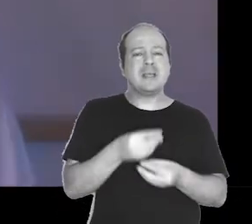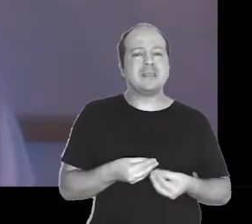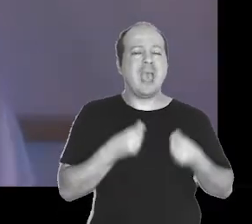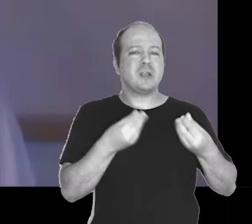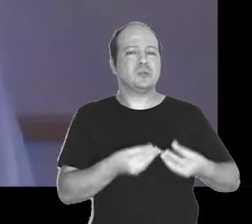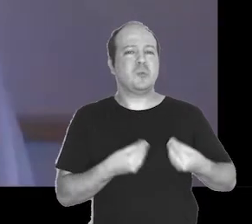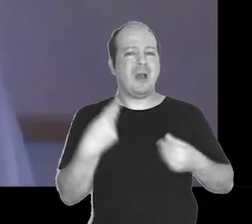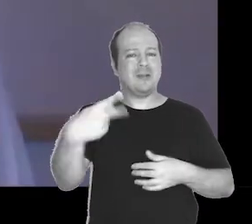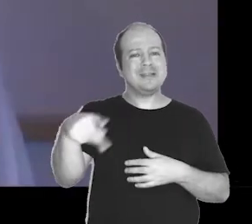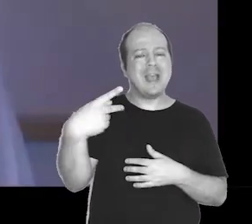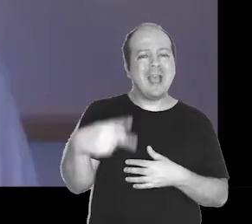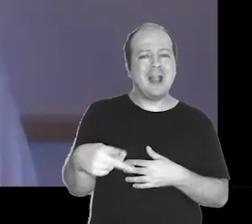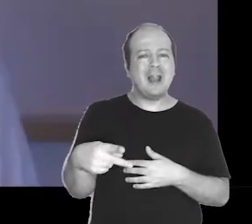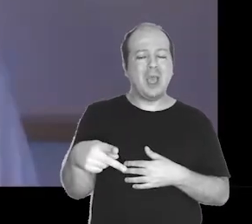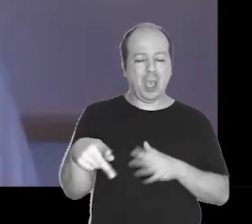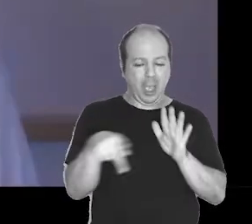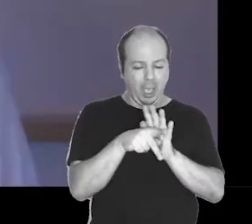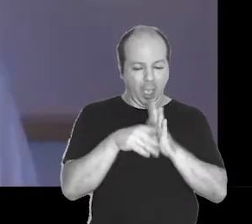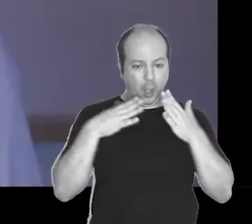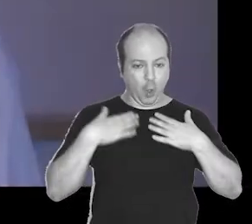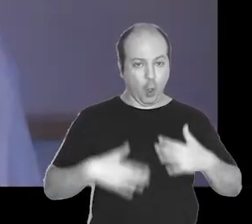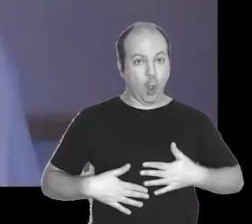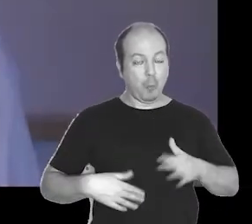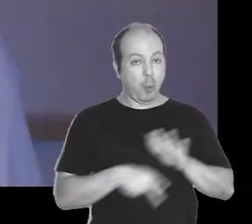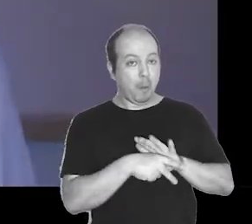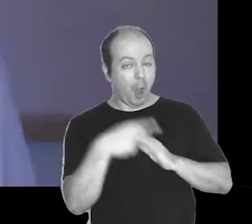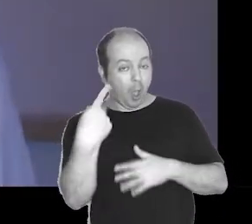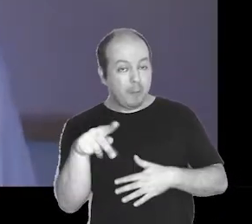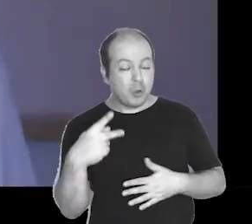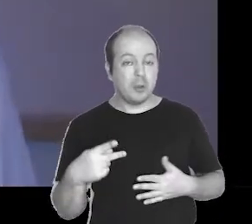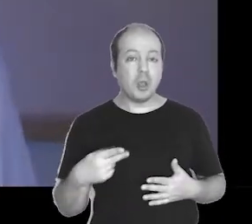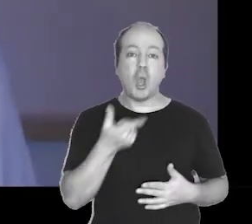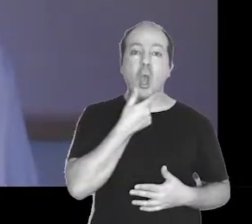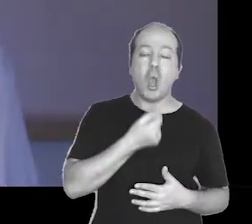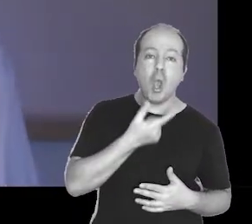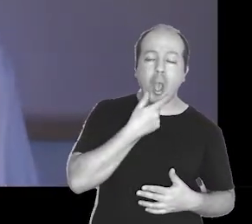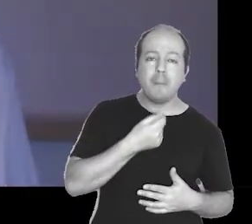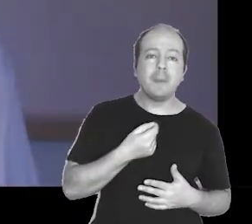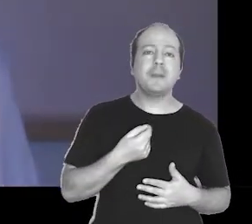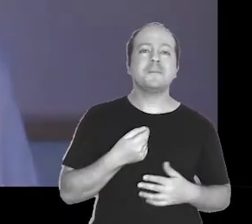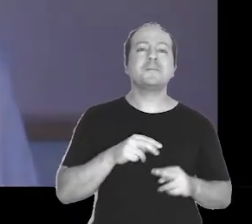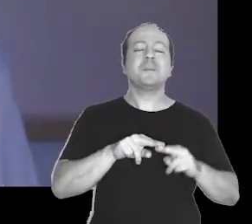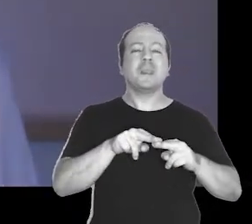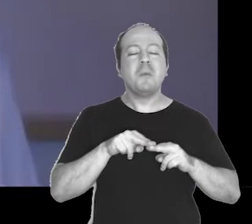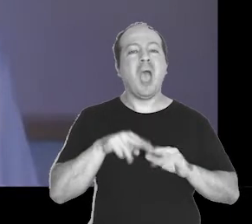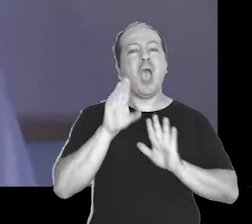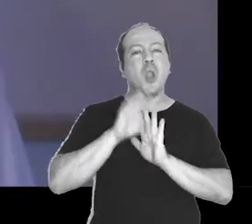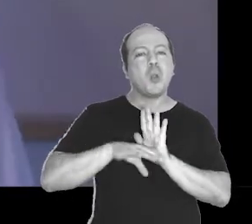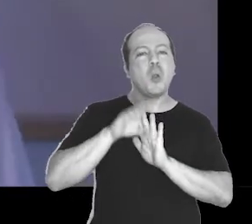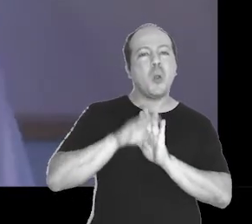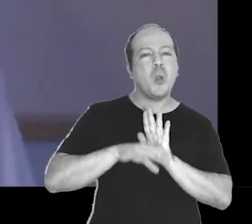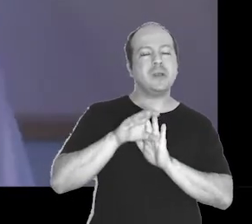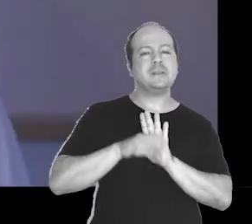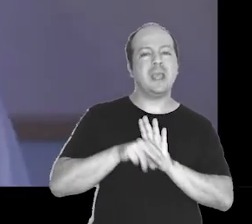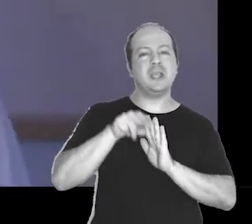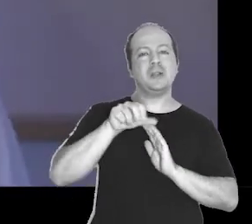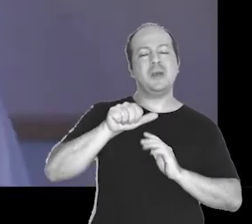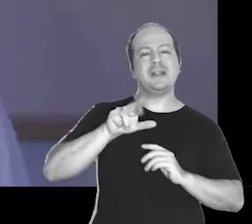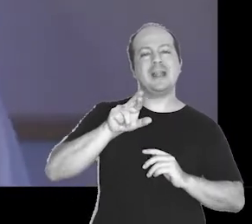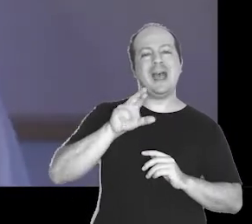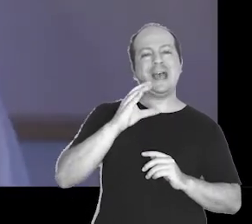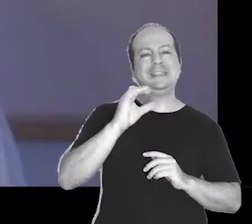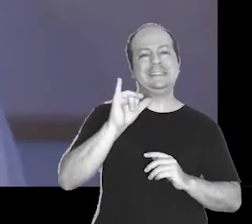corpo dela para o seu próprio corpo. Eis o conceito de narcisismo